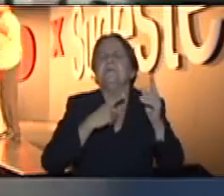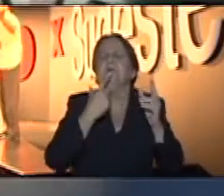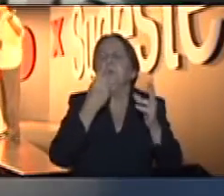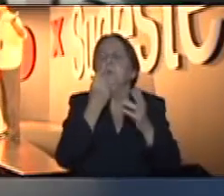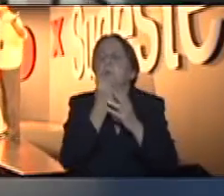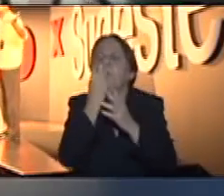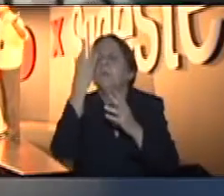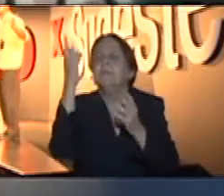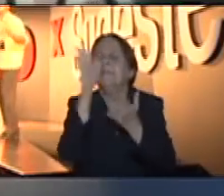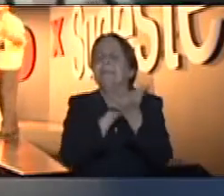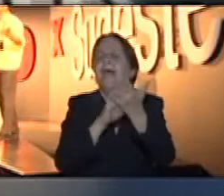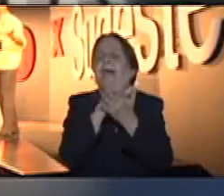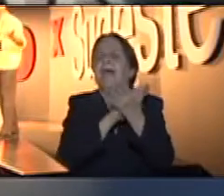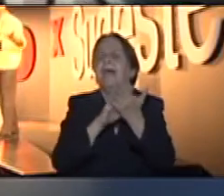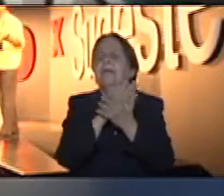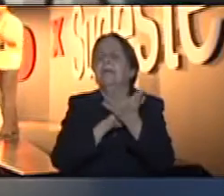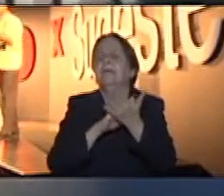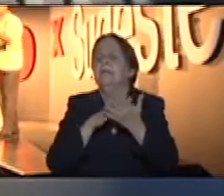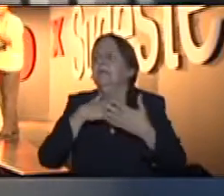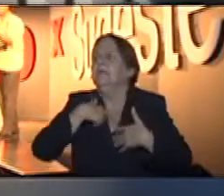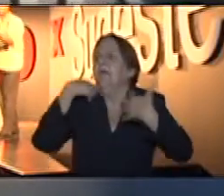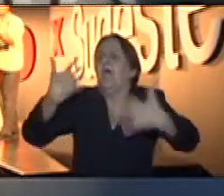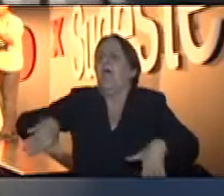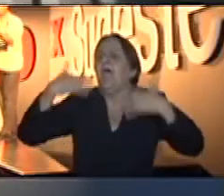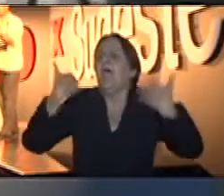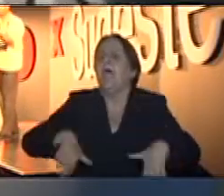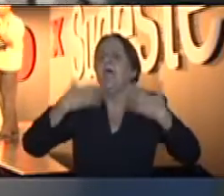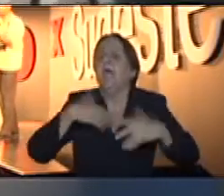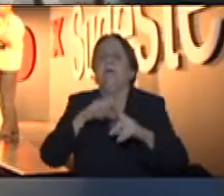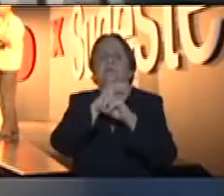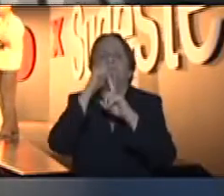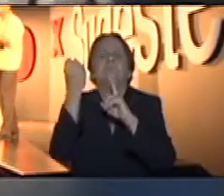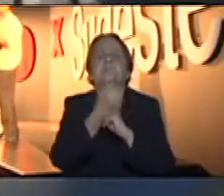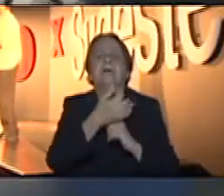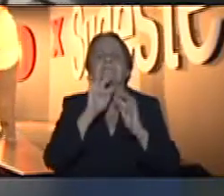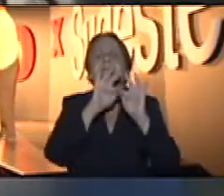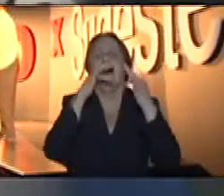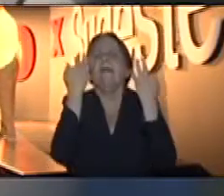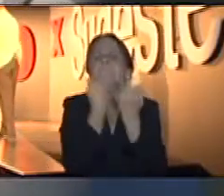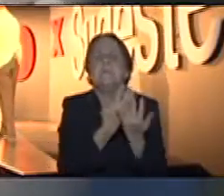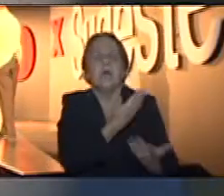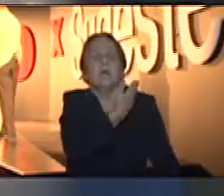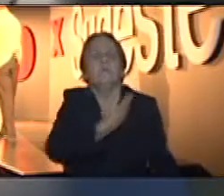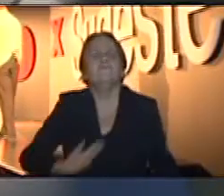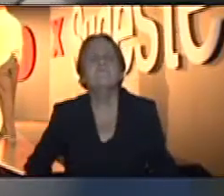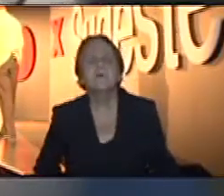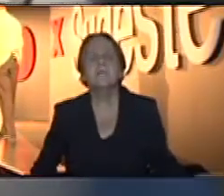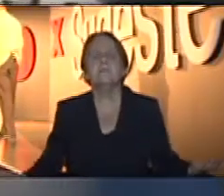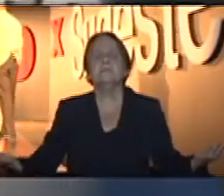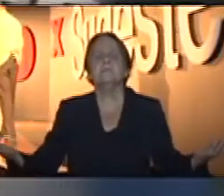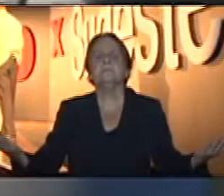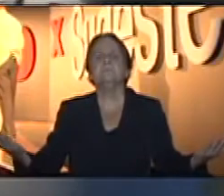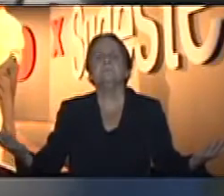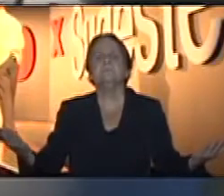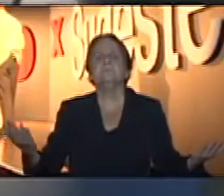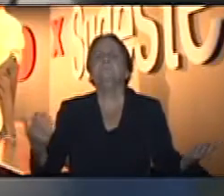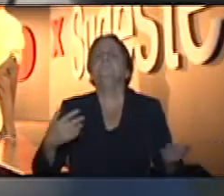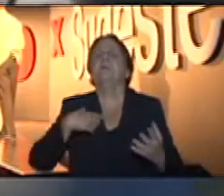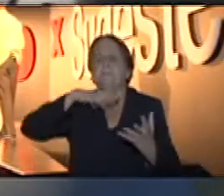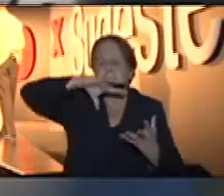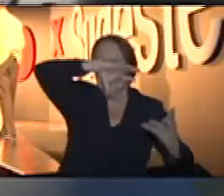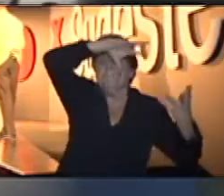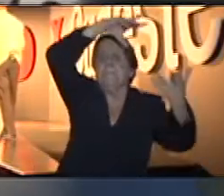contados que aí estão afrin a todos a sociedade a família o governo ass atinge o